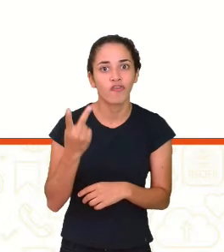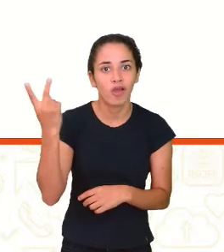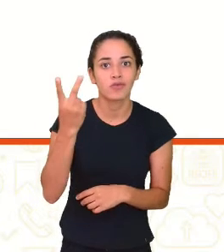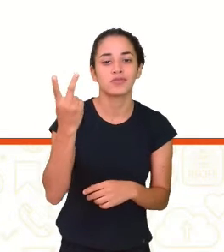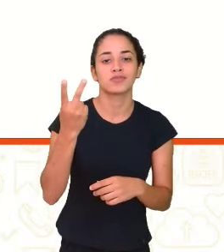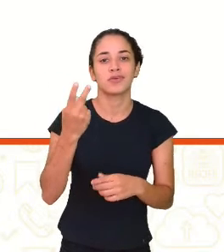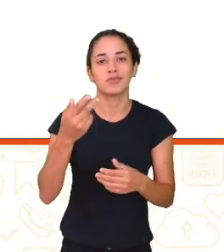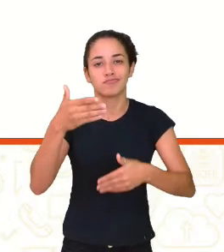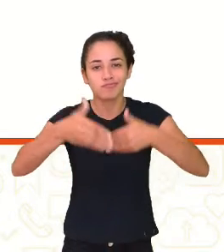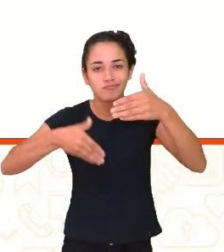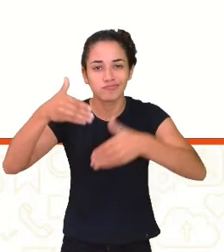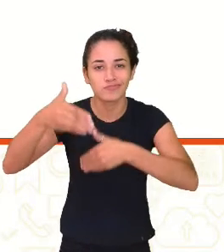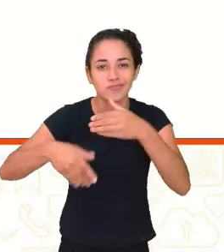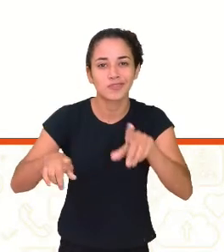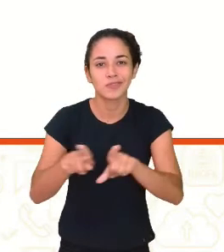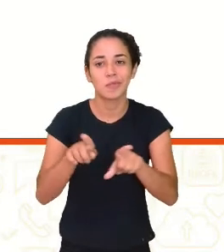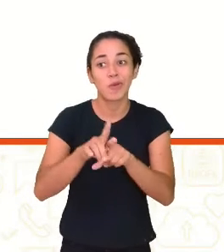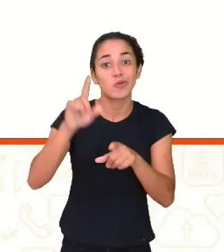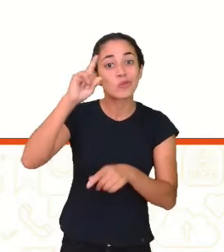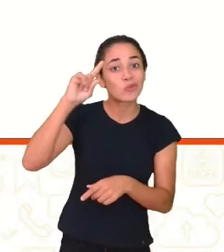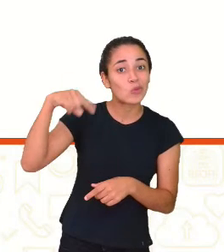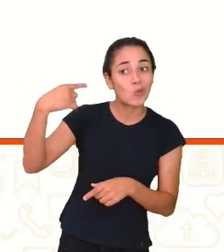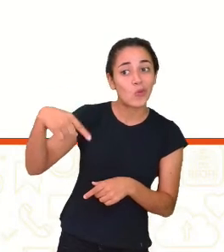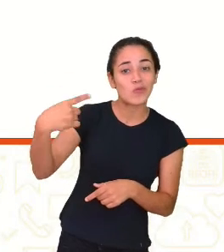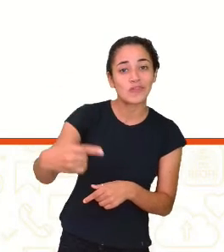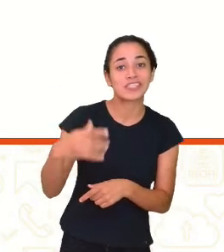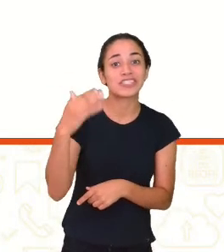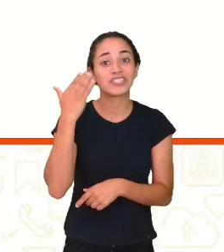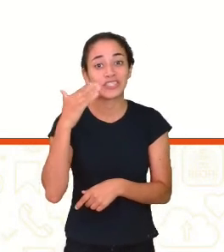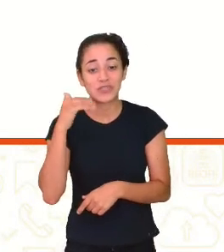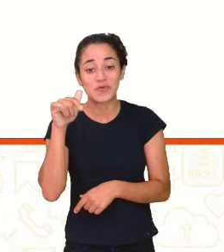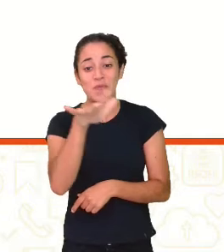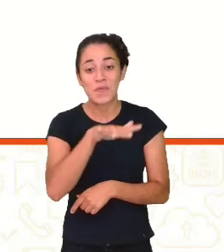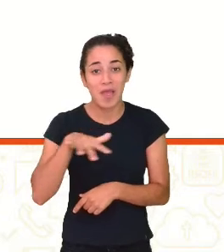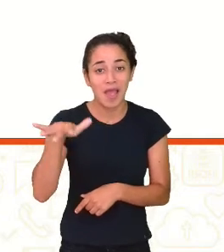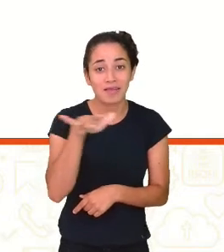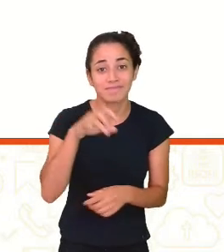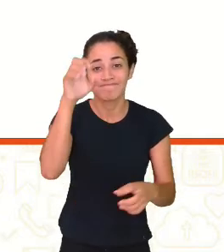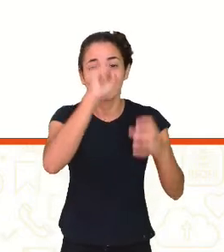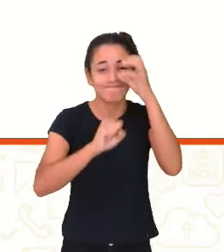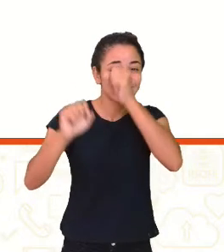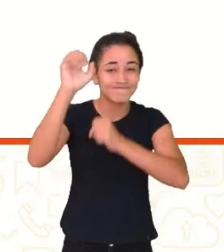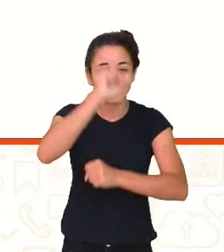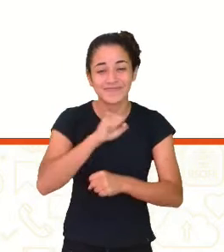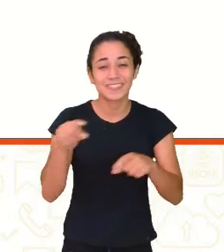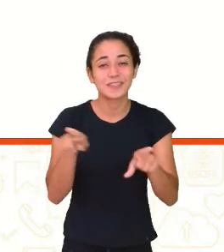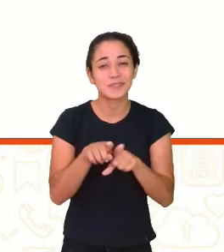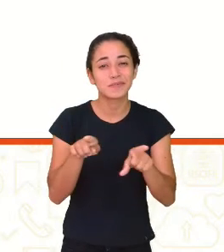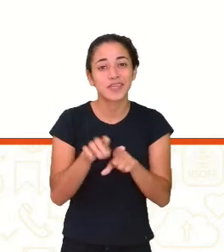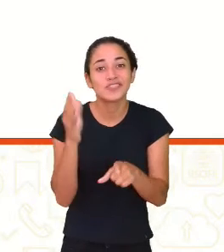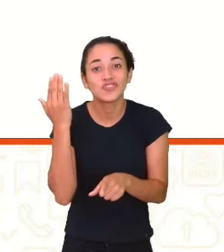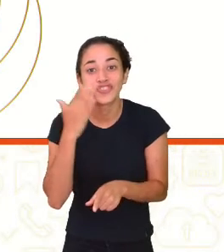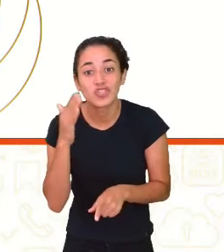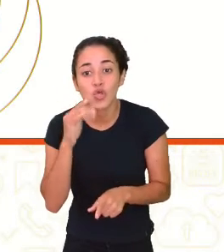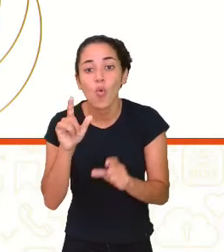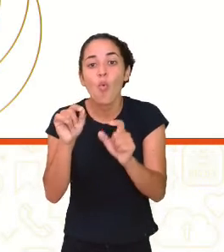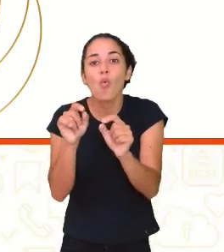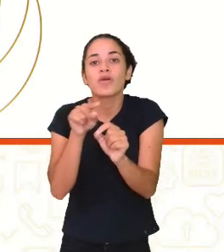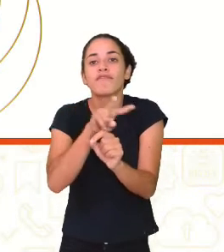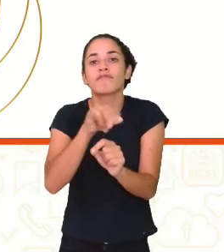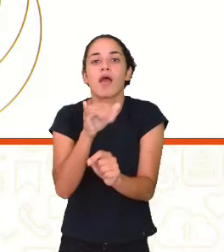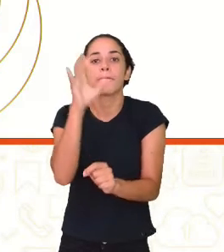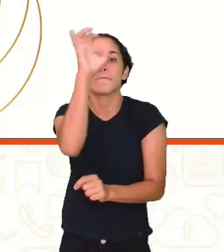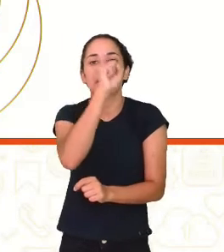participação, considerar o cotidiano como um espaço de aprendizagem, é considerar o que aprendeu nele. Então,